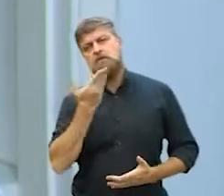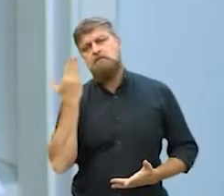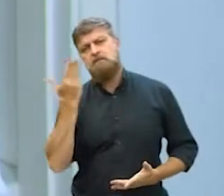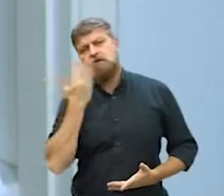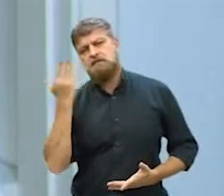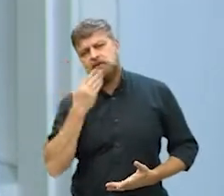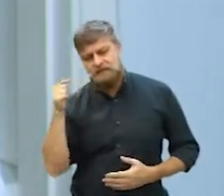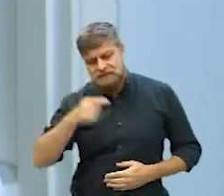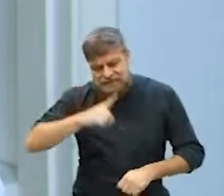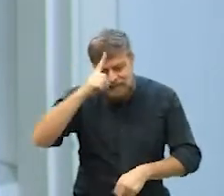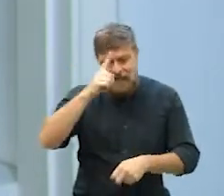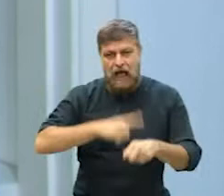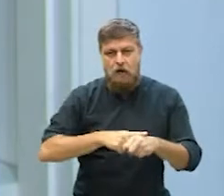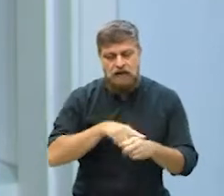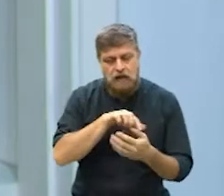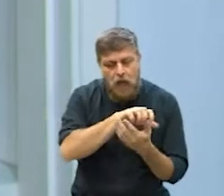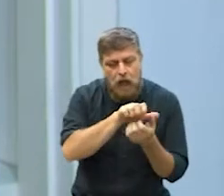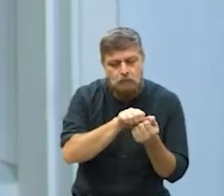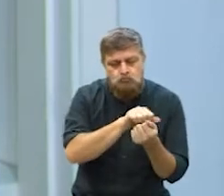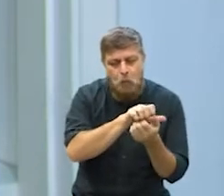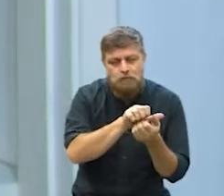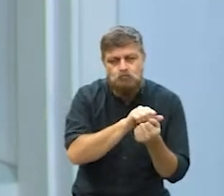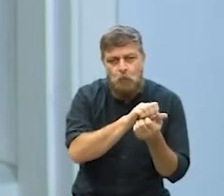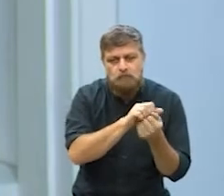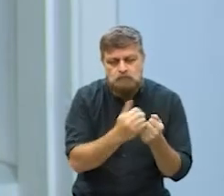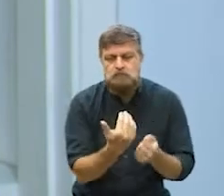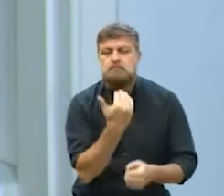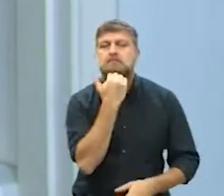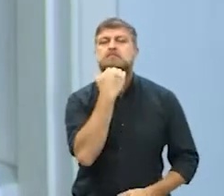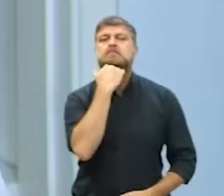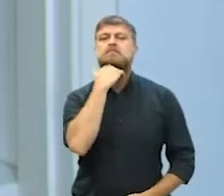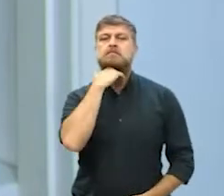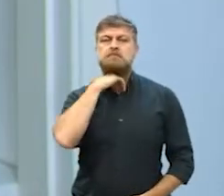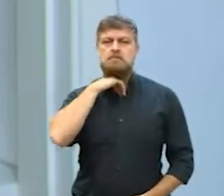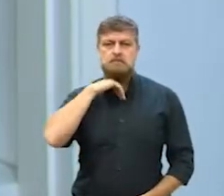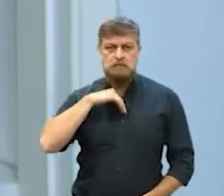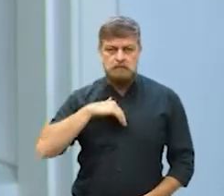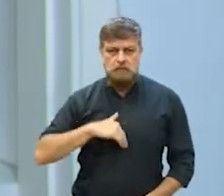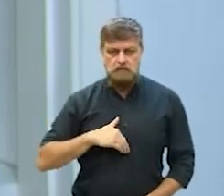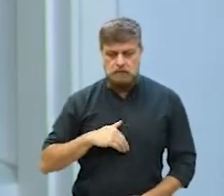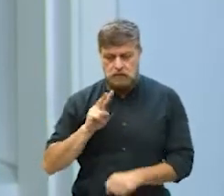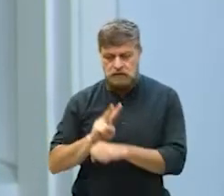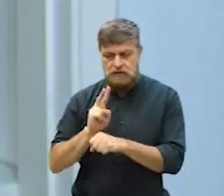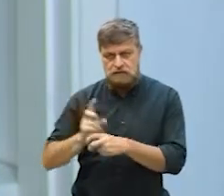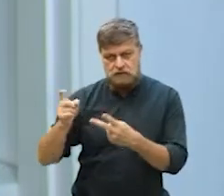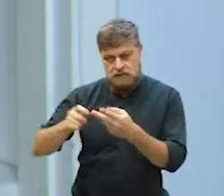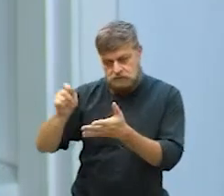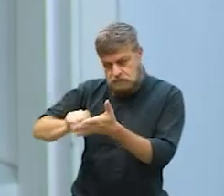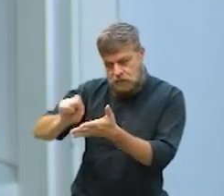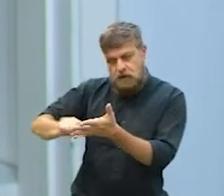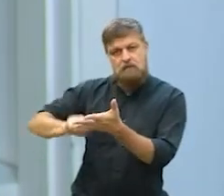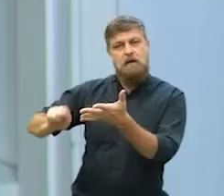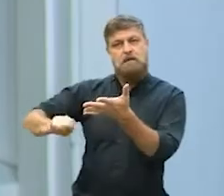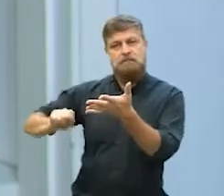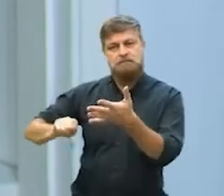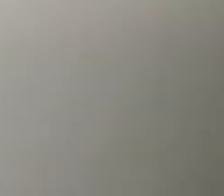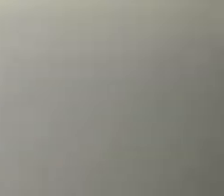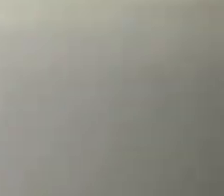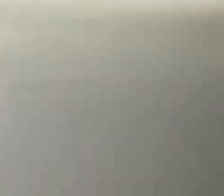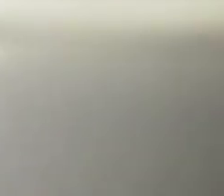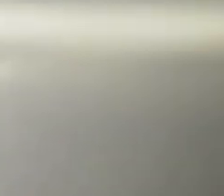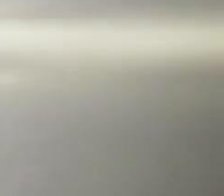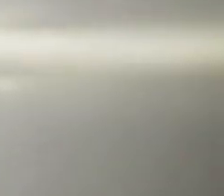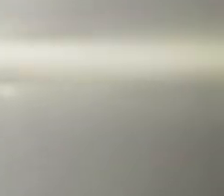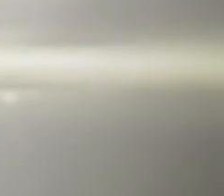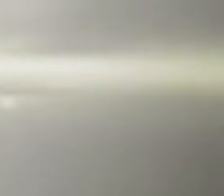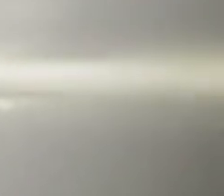e facilitar a administração do medicamento para os animais para que consiga seguir com o tratamento prescrito pelo veterinário.